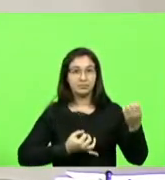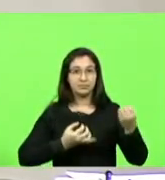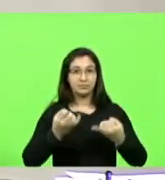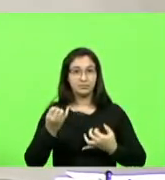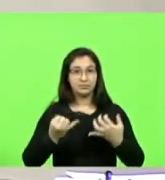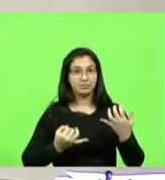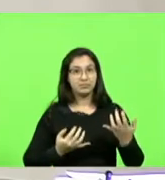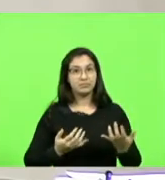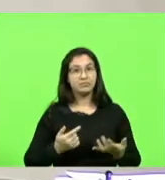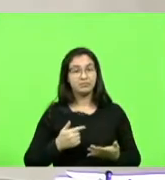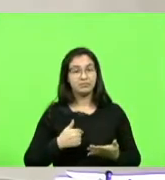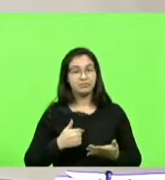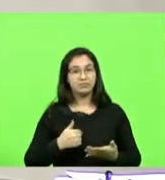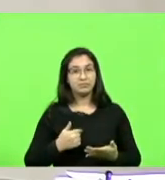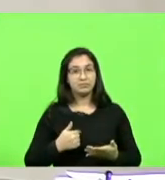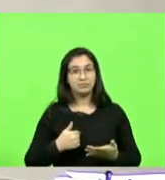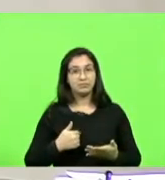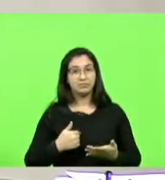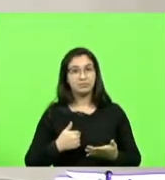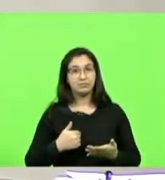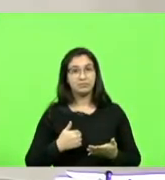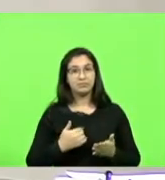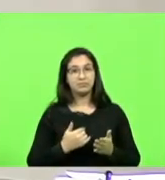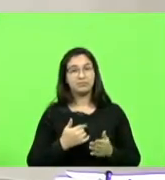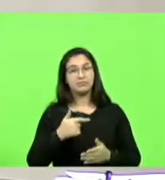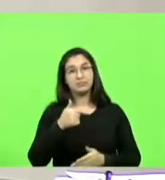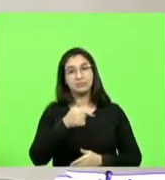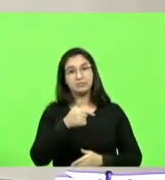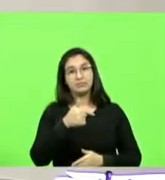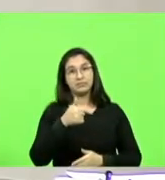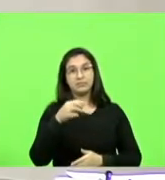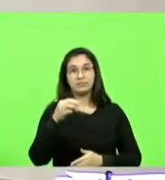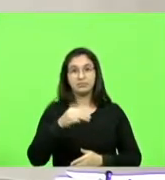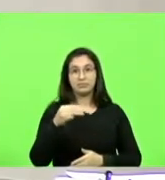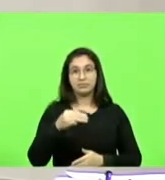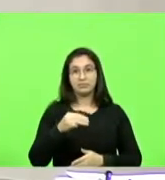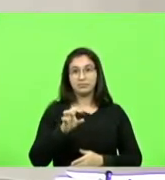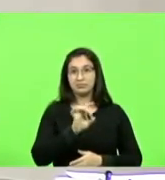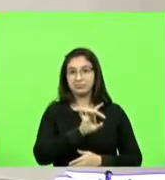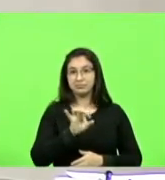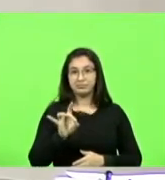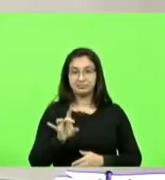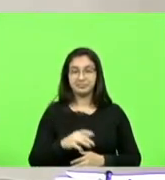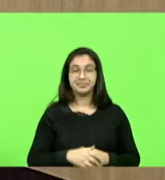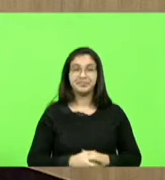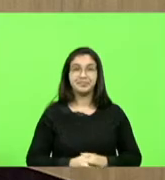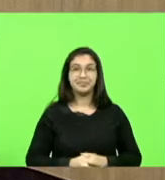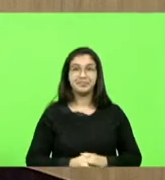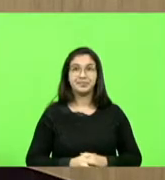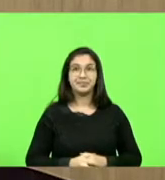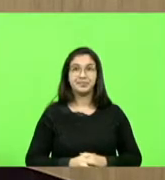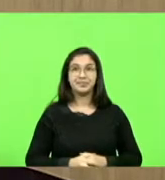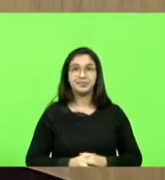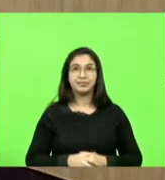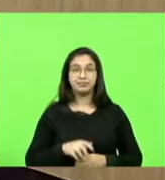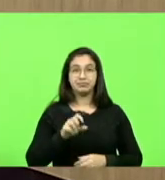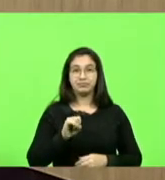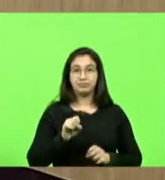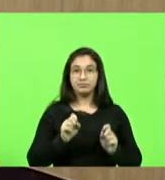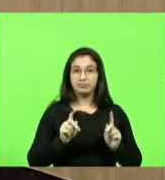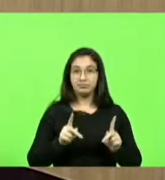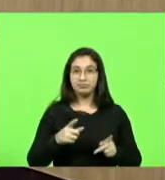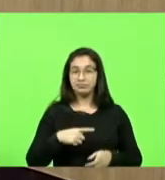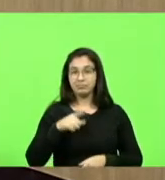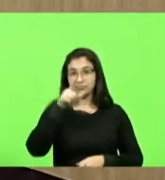solicitar, eu concedo, então, 7 minutos e meio para cada um. Mas pode fazer o uso da palavra, deputado Márcio. Se sobrar tempo, o deputado Sargento Lima